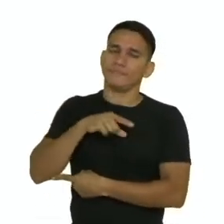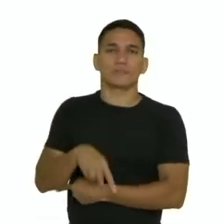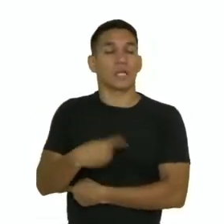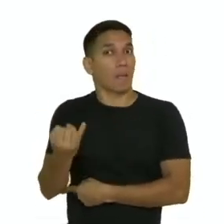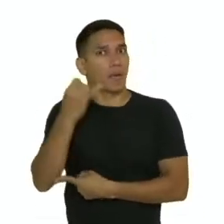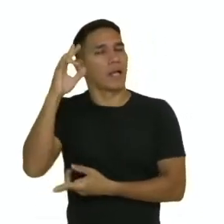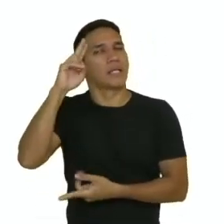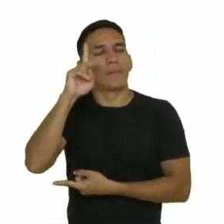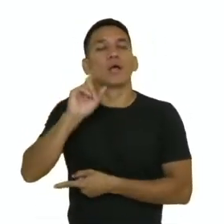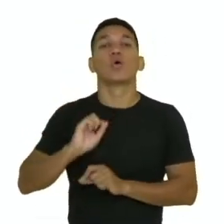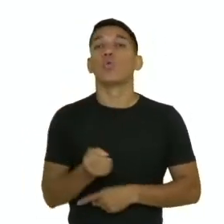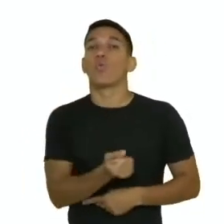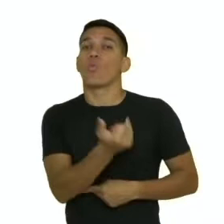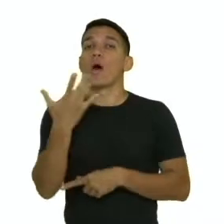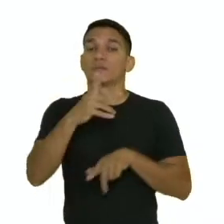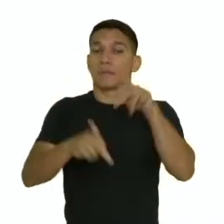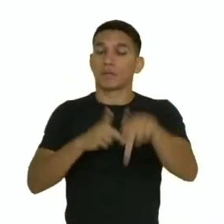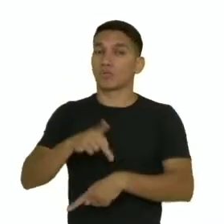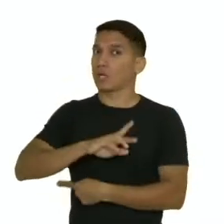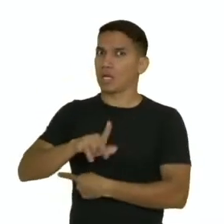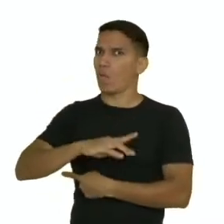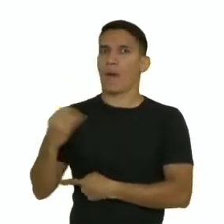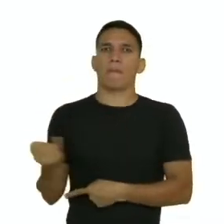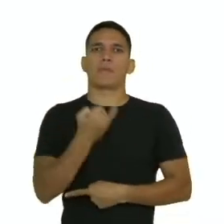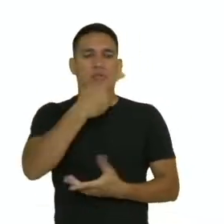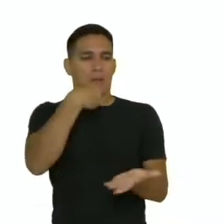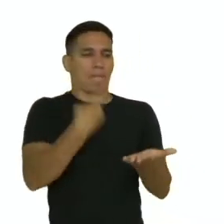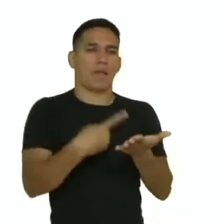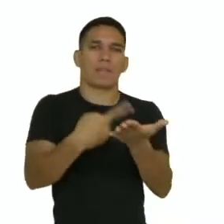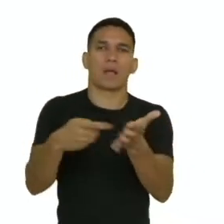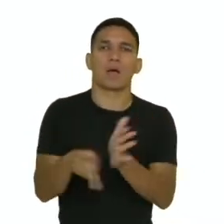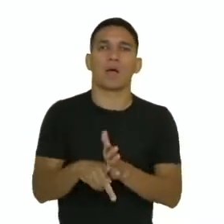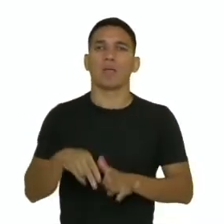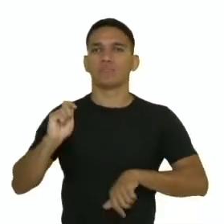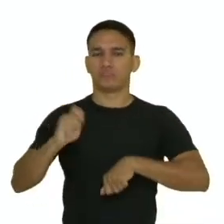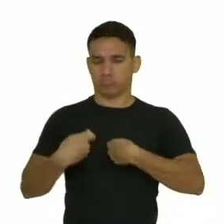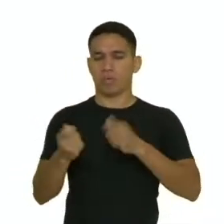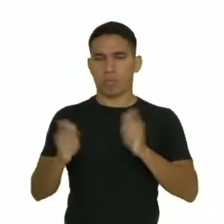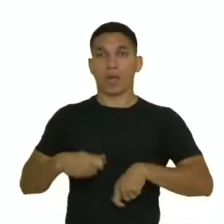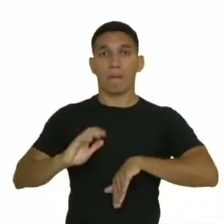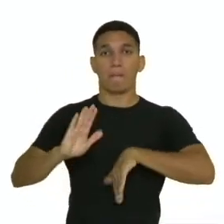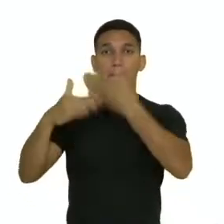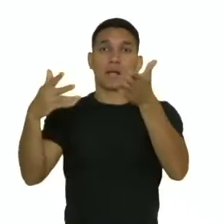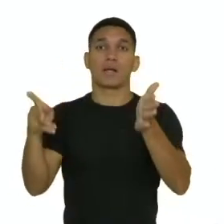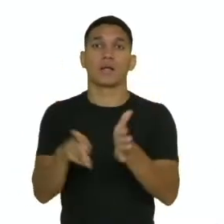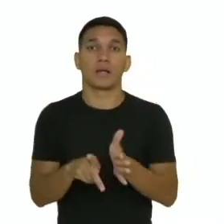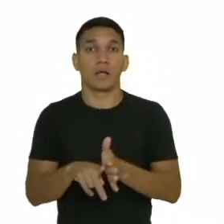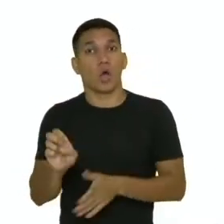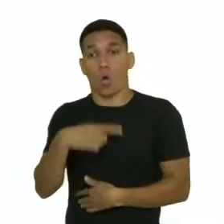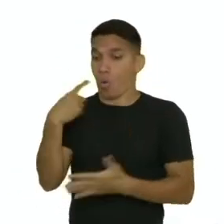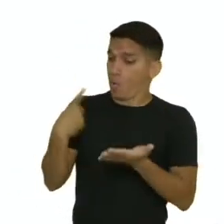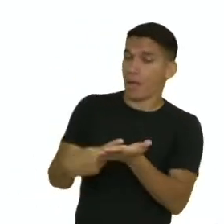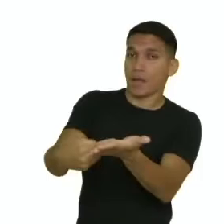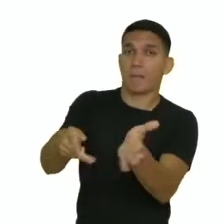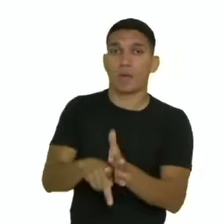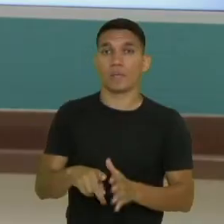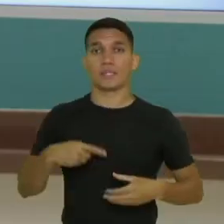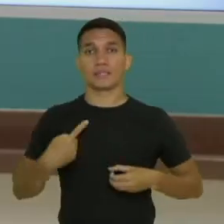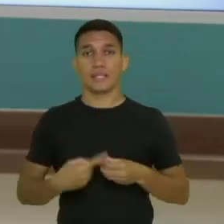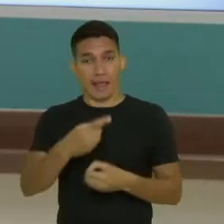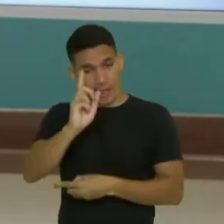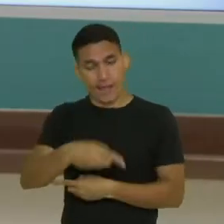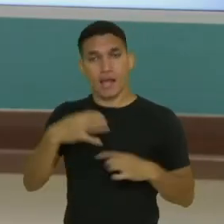de habitantes não é importante para definir o nível de avanço econômico e para dizer se uma cidade ou determinada região é uma